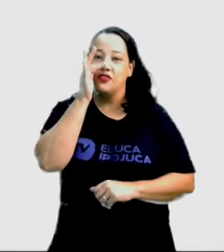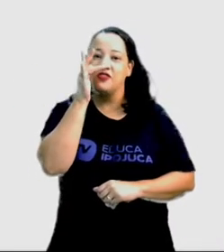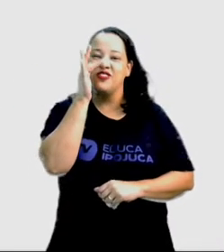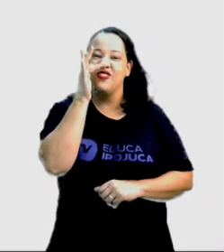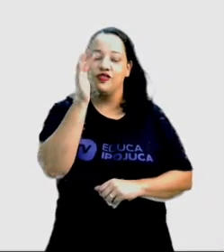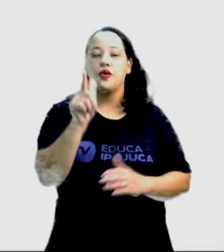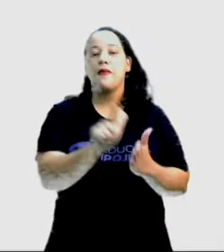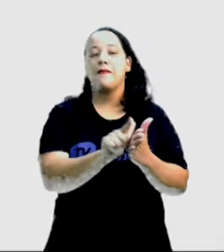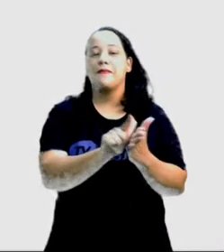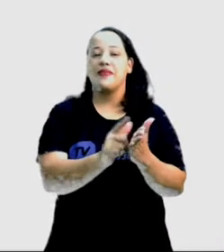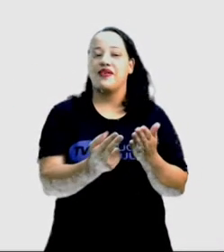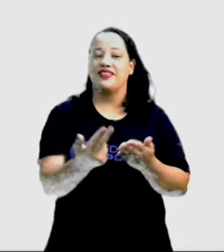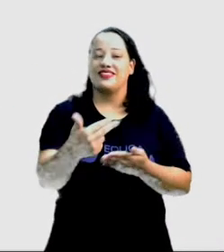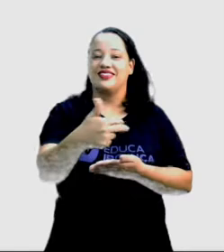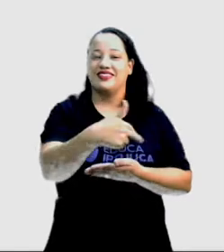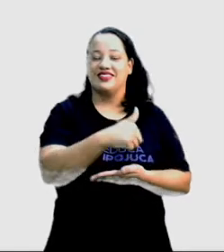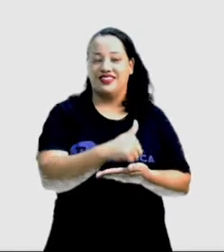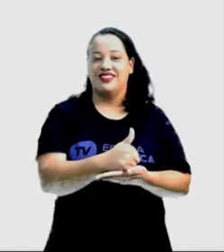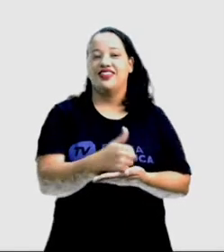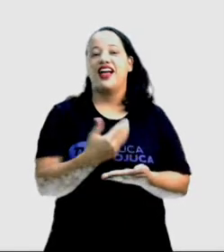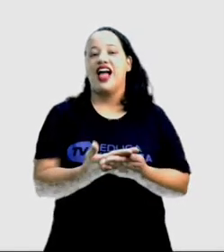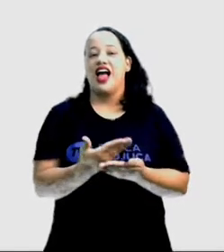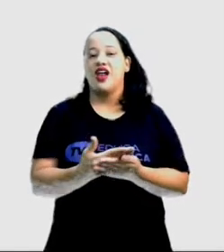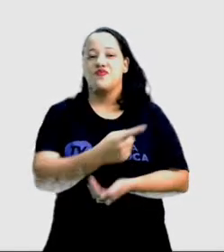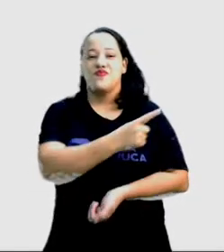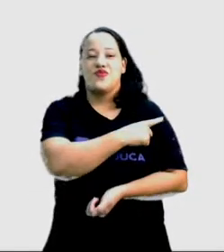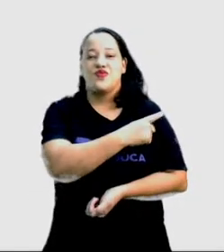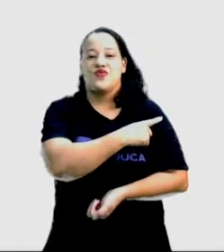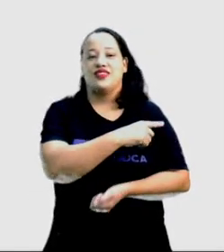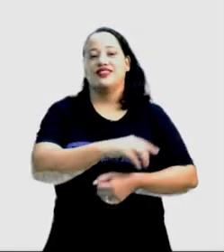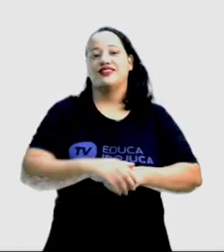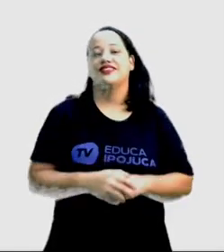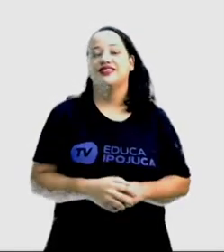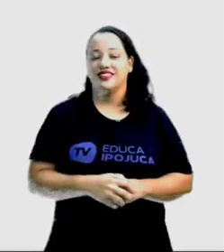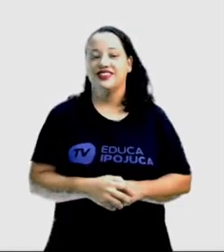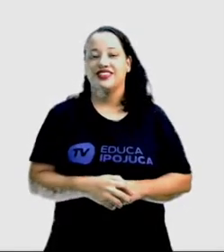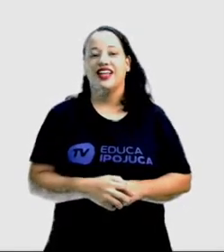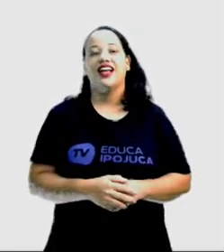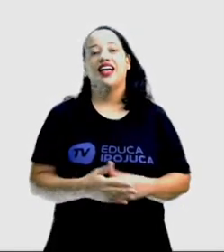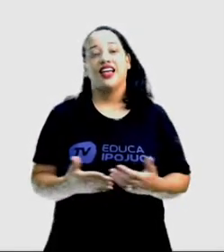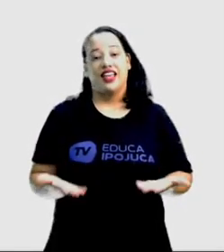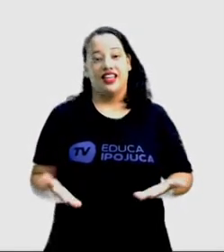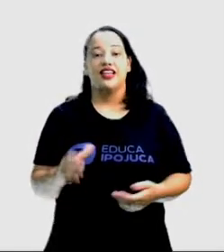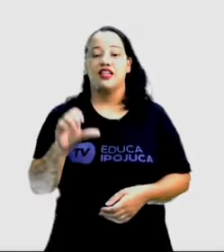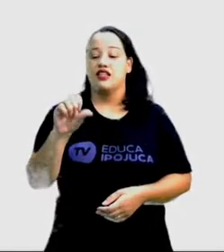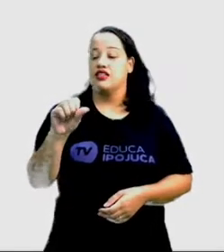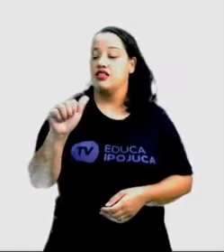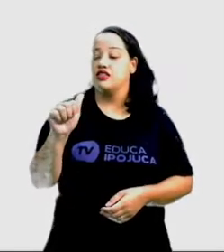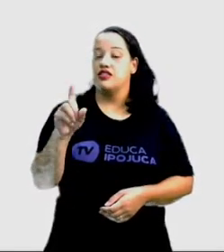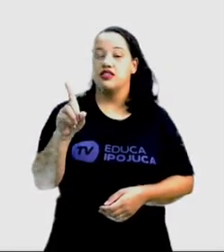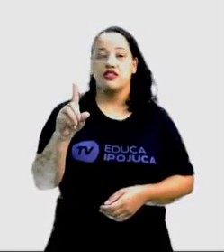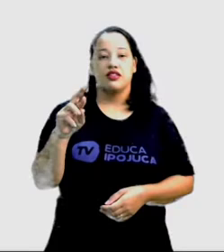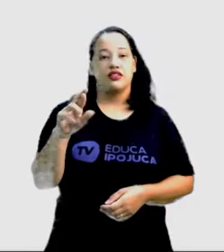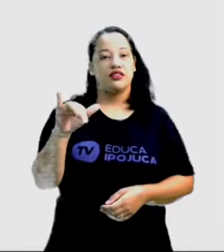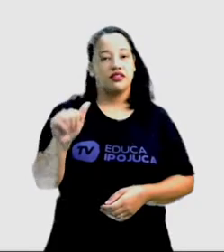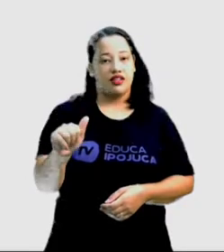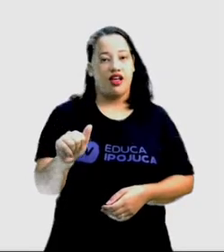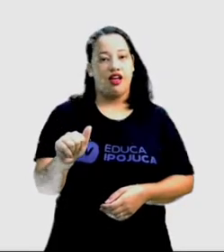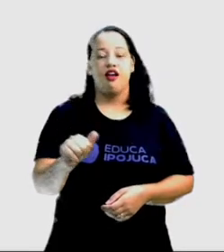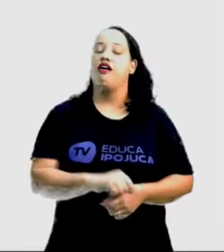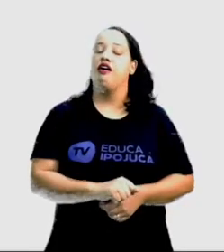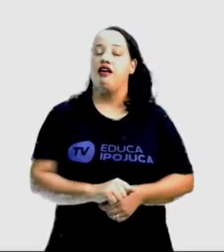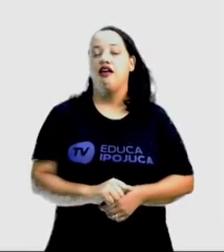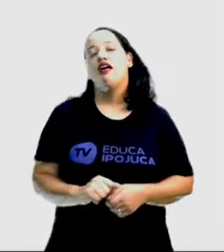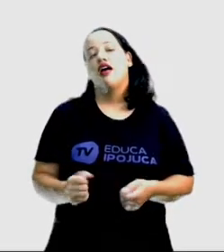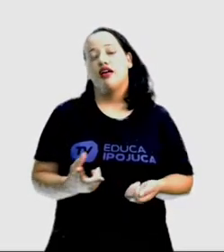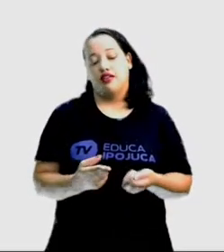papel feita pelos alunos do primeiro ano. Então, Sandra, ela fez flores